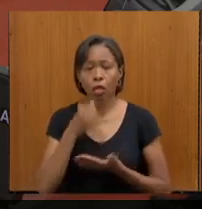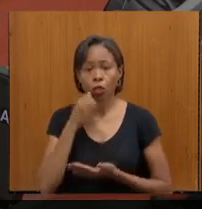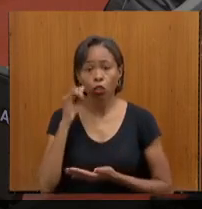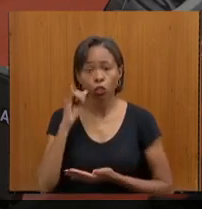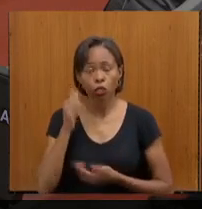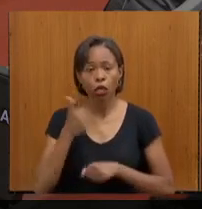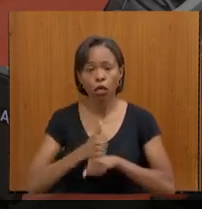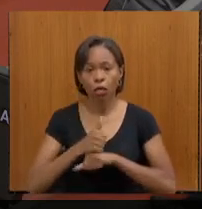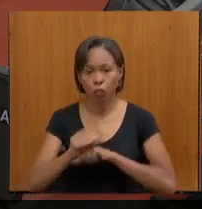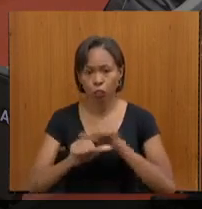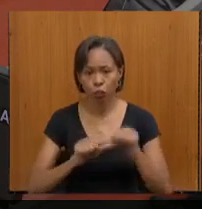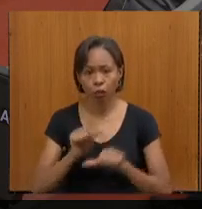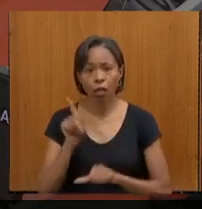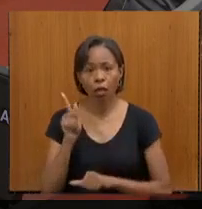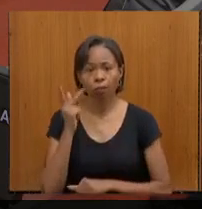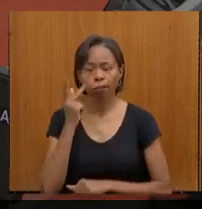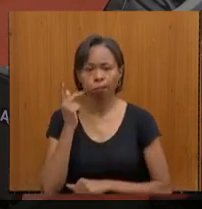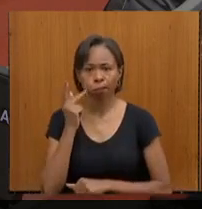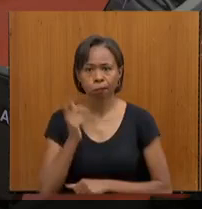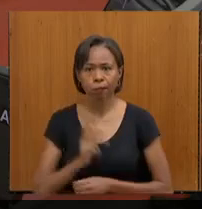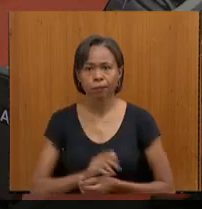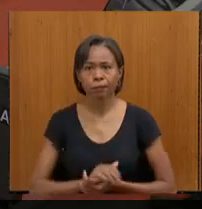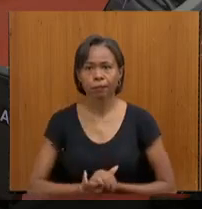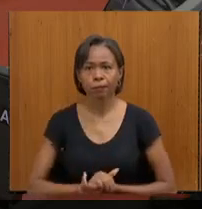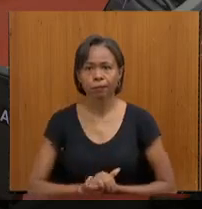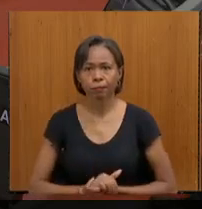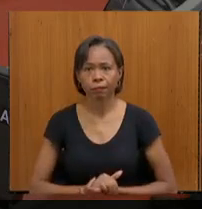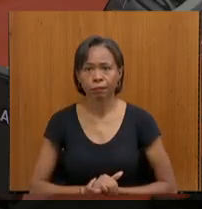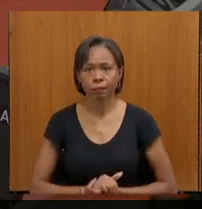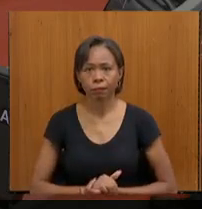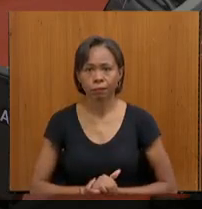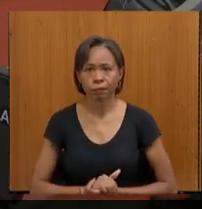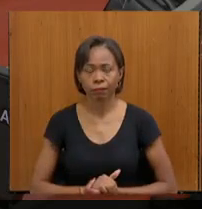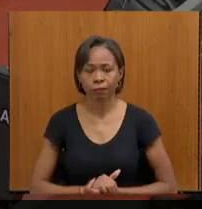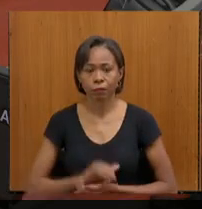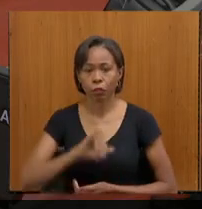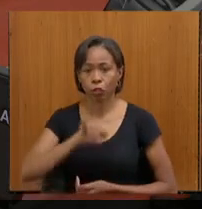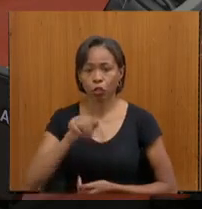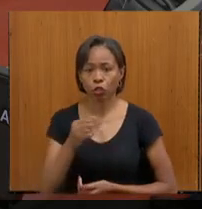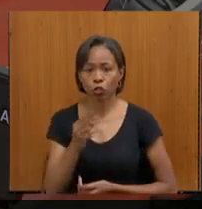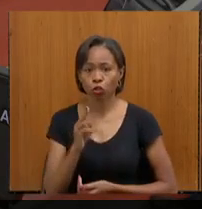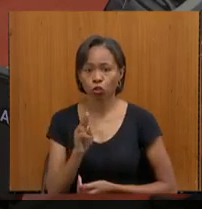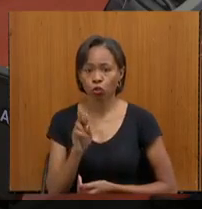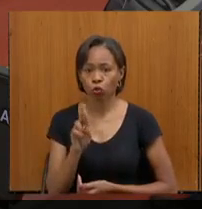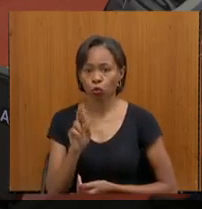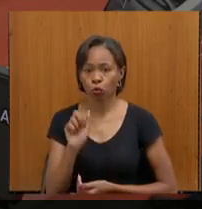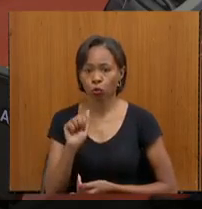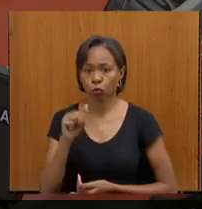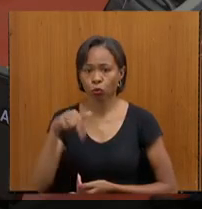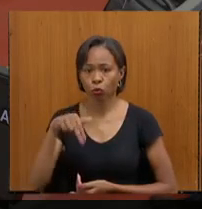Ceará E aí Oi boa tarde o Jurandir